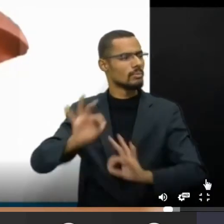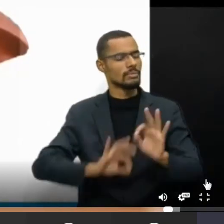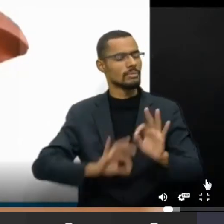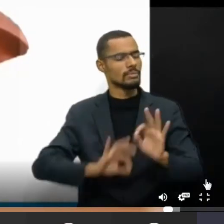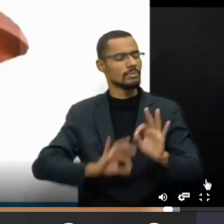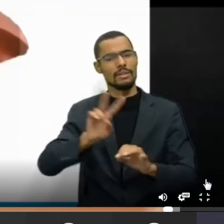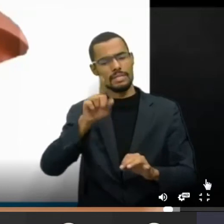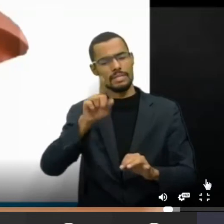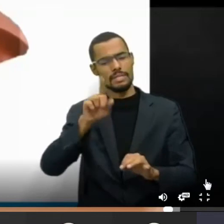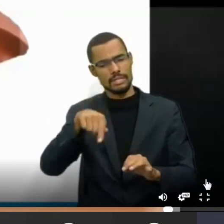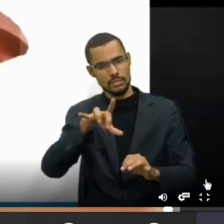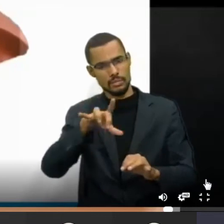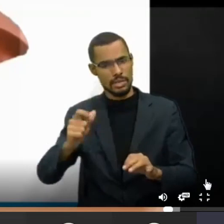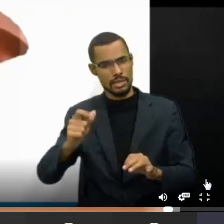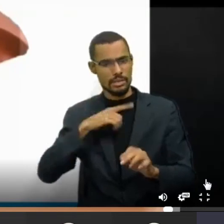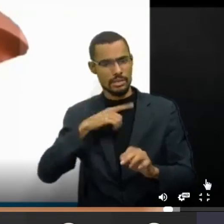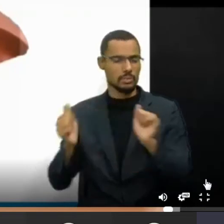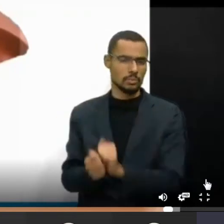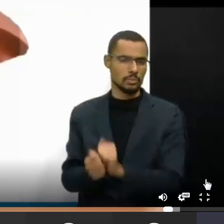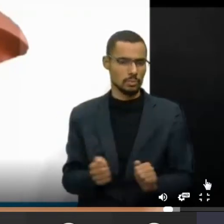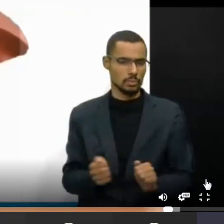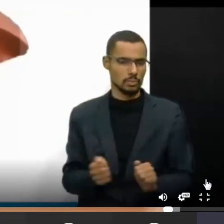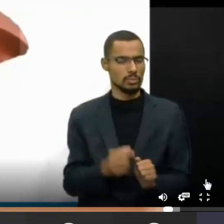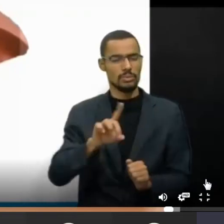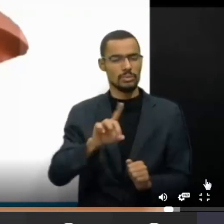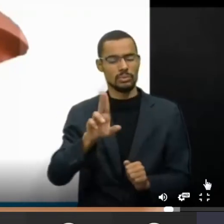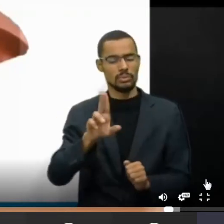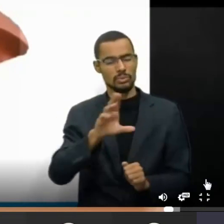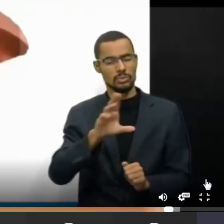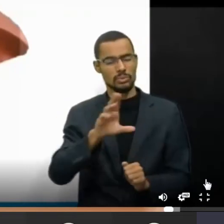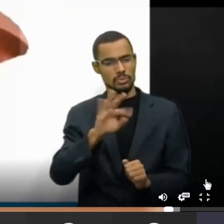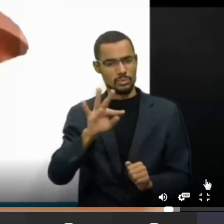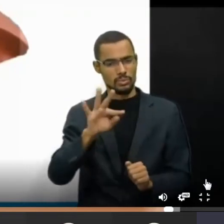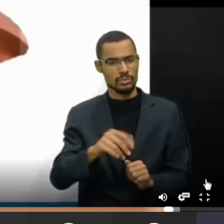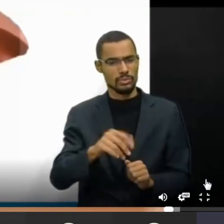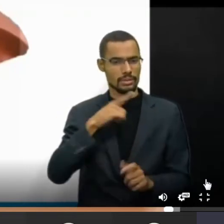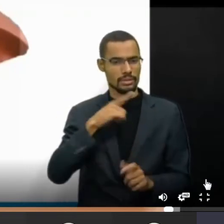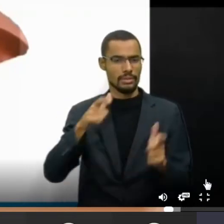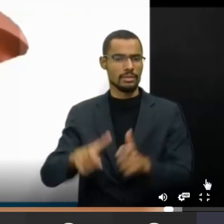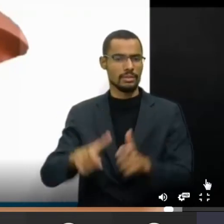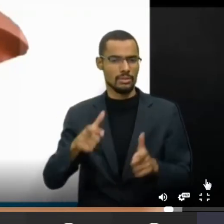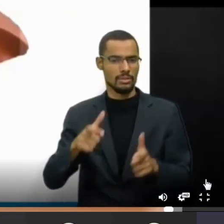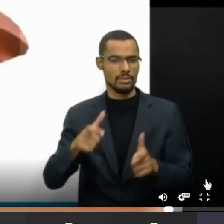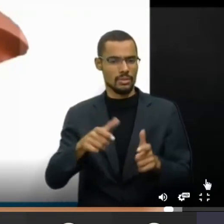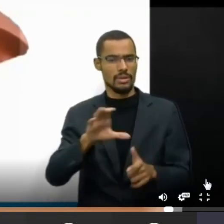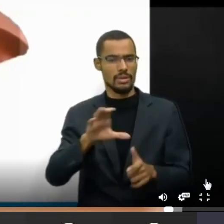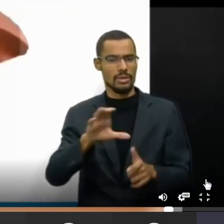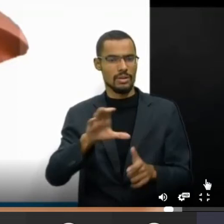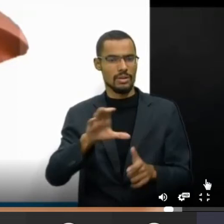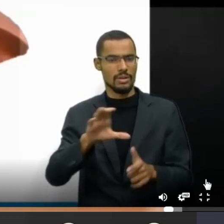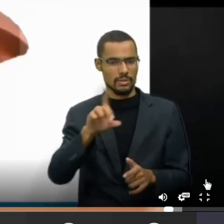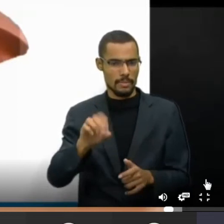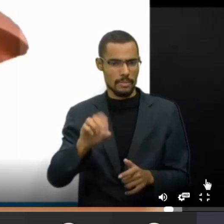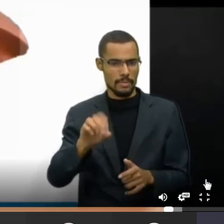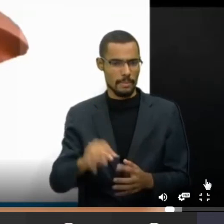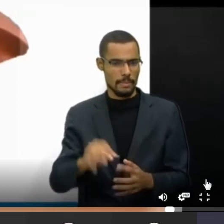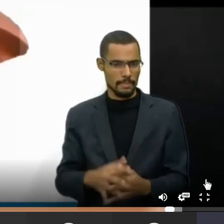associação da vesícula biliar próximo aqui com o ducto desembocando no lobo caudado.